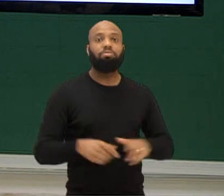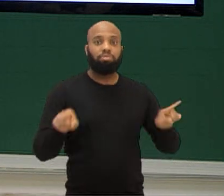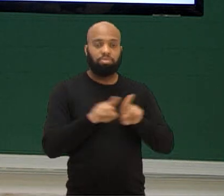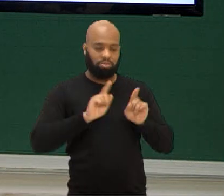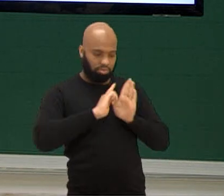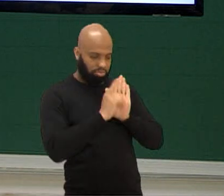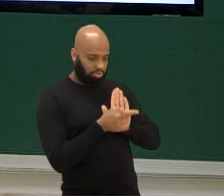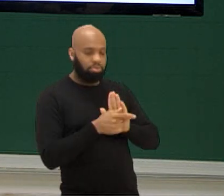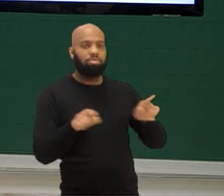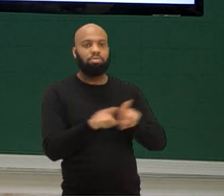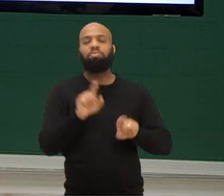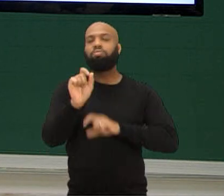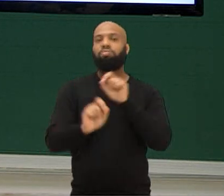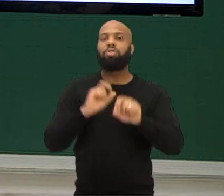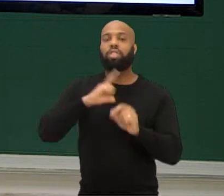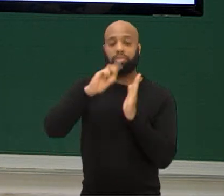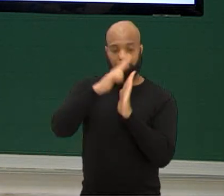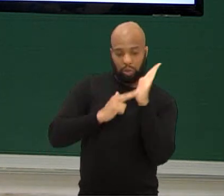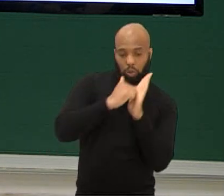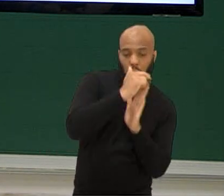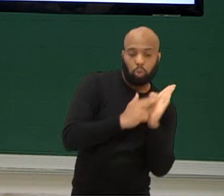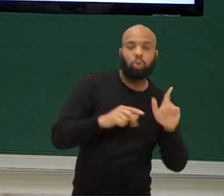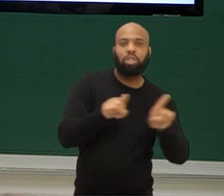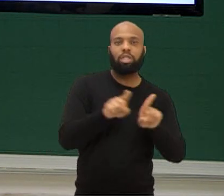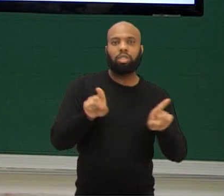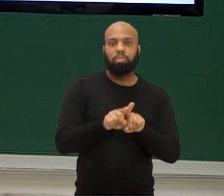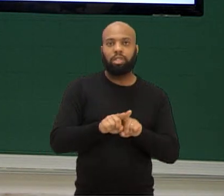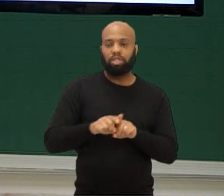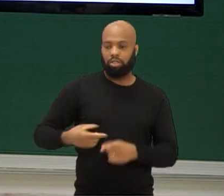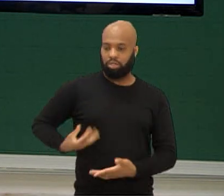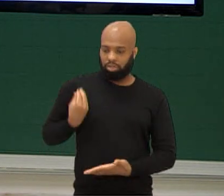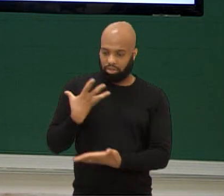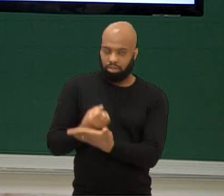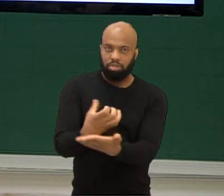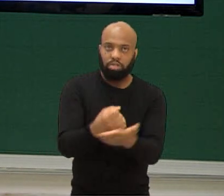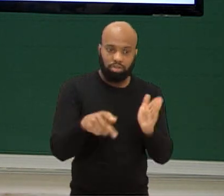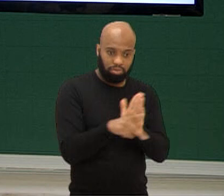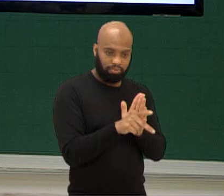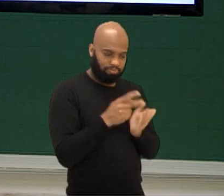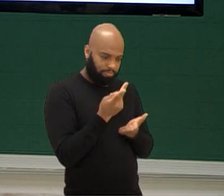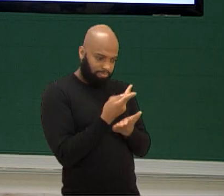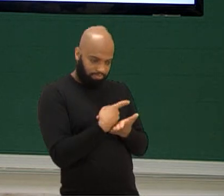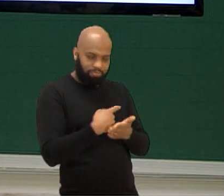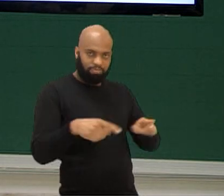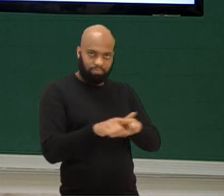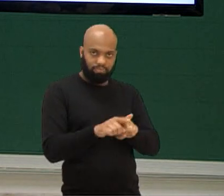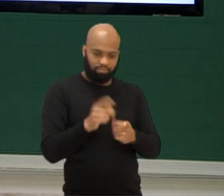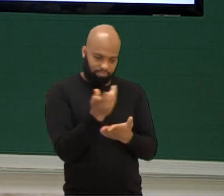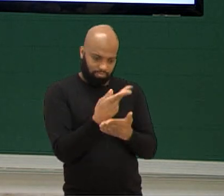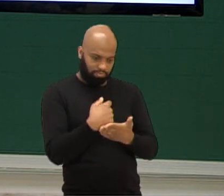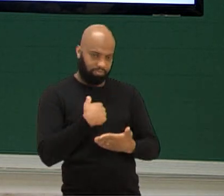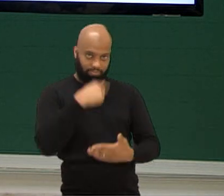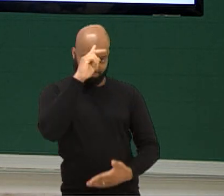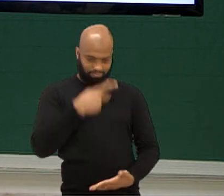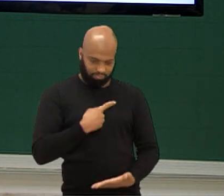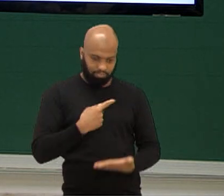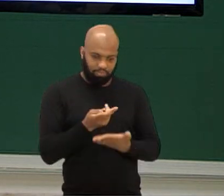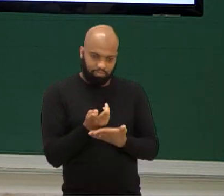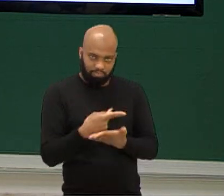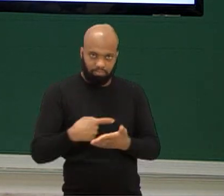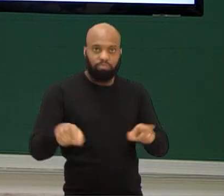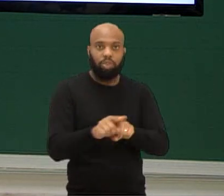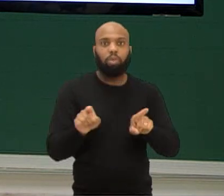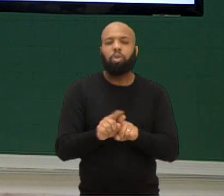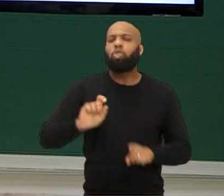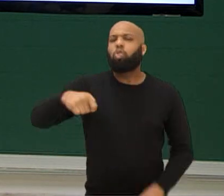estudar hoje são pintura, autorretrato e um pouco sobre biografia. Sobre a língua, vamos